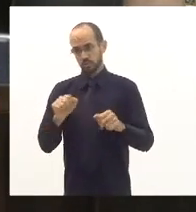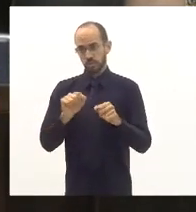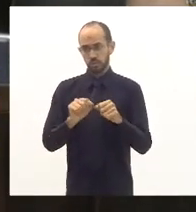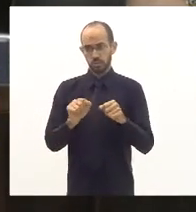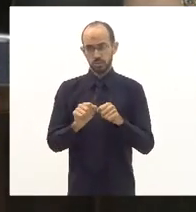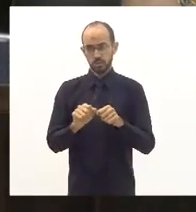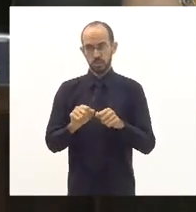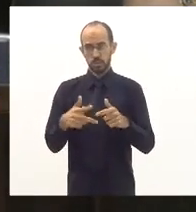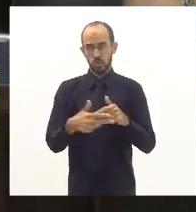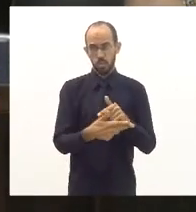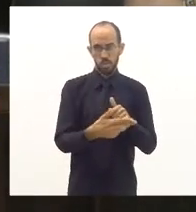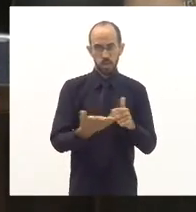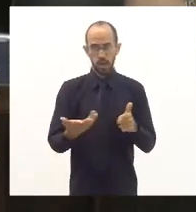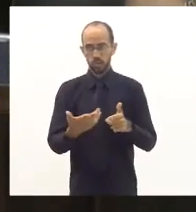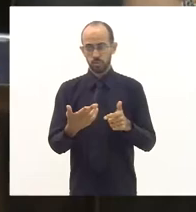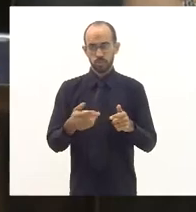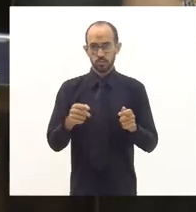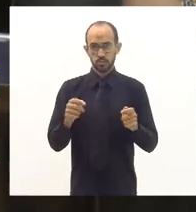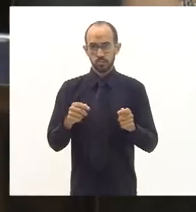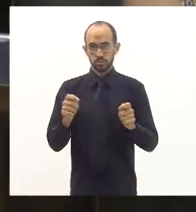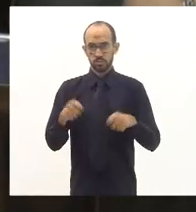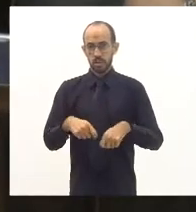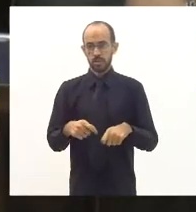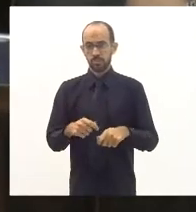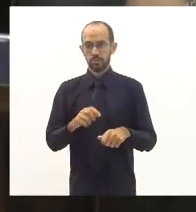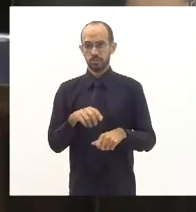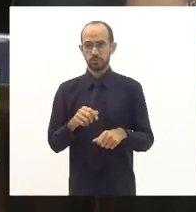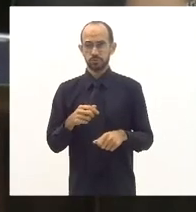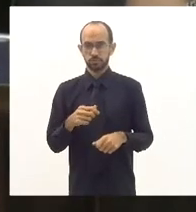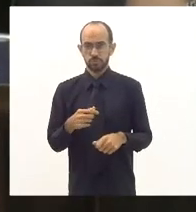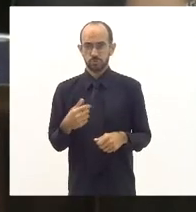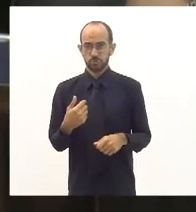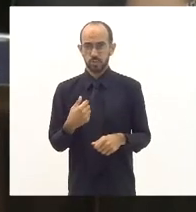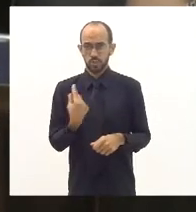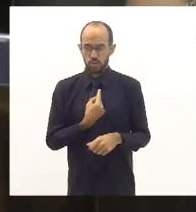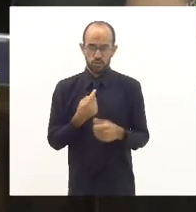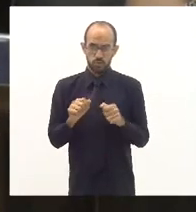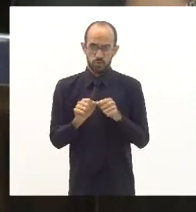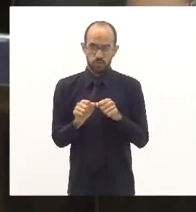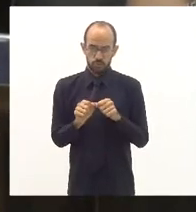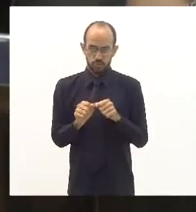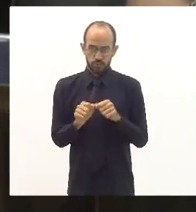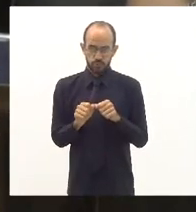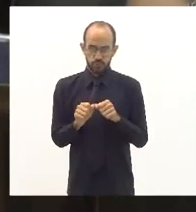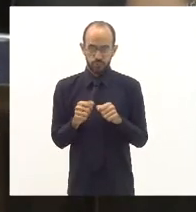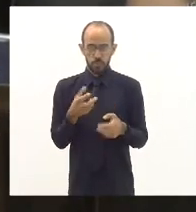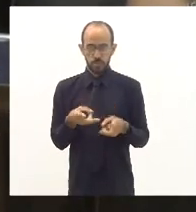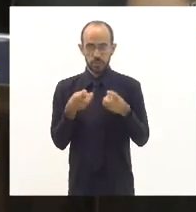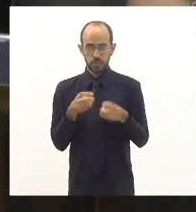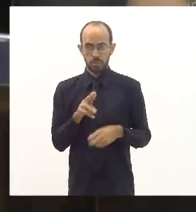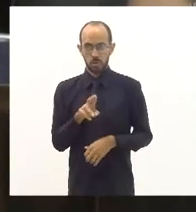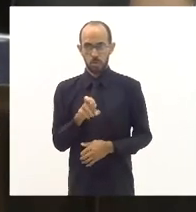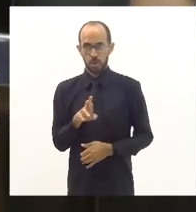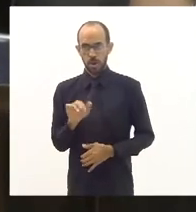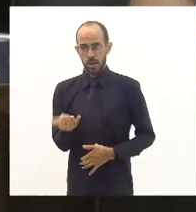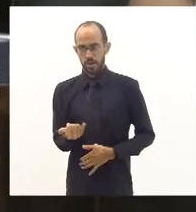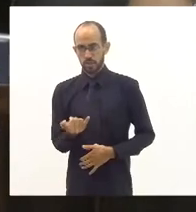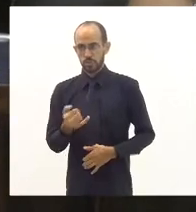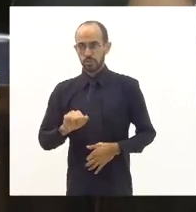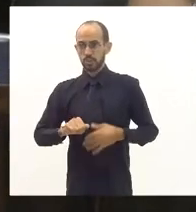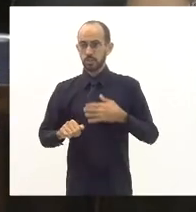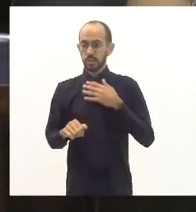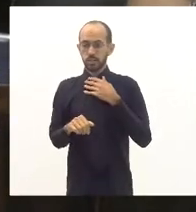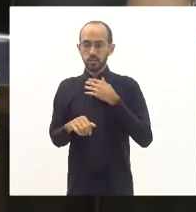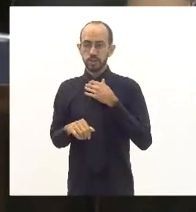interrompidas, não dependem de nós, né? Vejo aqui a UERJ, a gente tinha um programa de educação ambiental maravilhoso com a